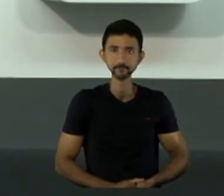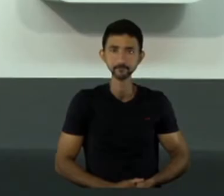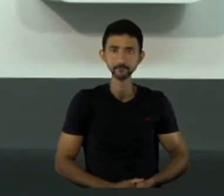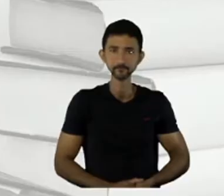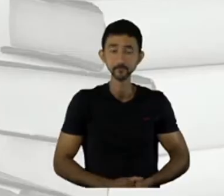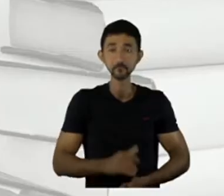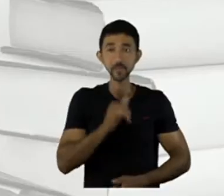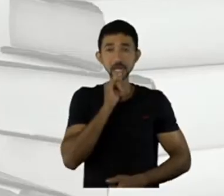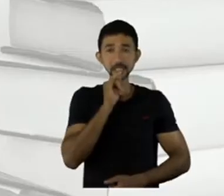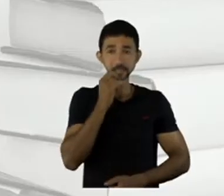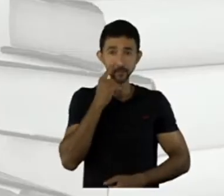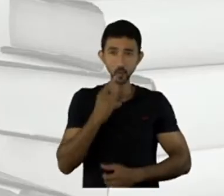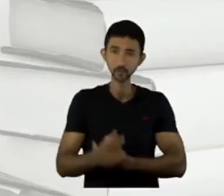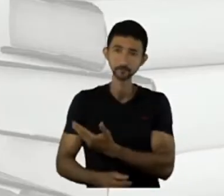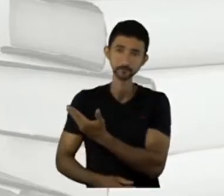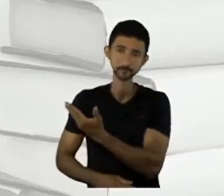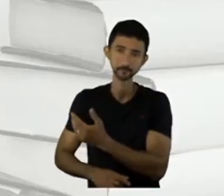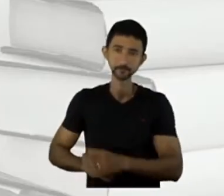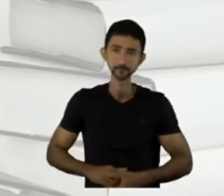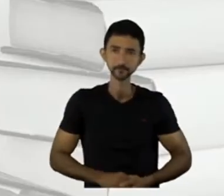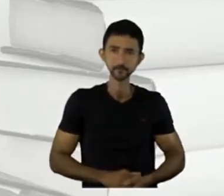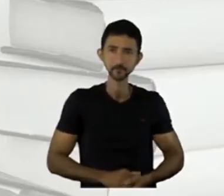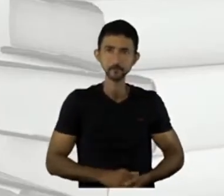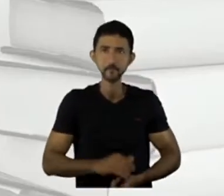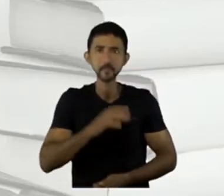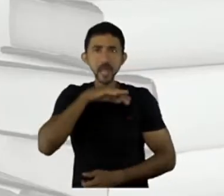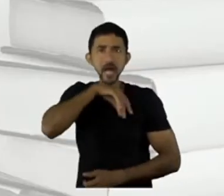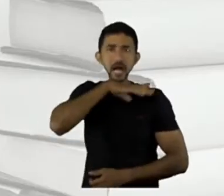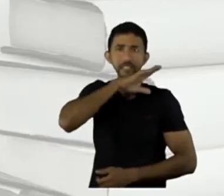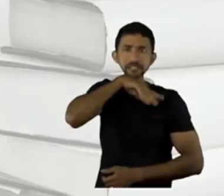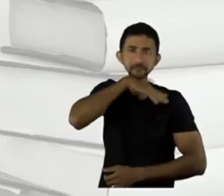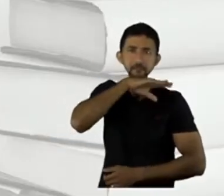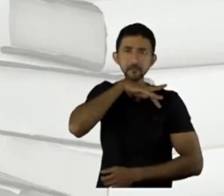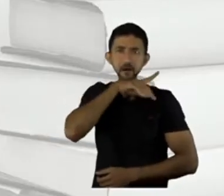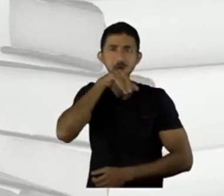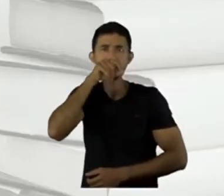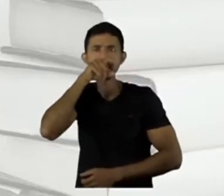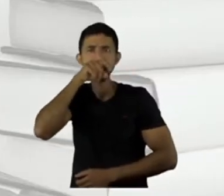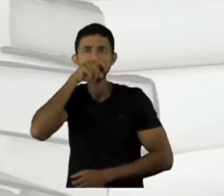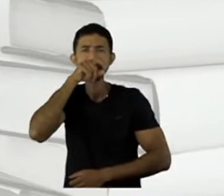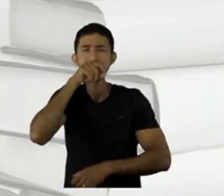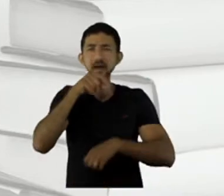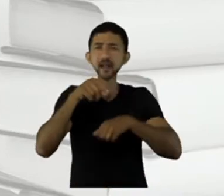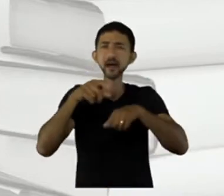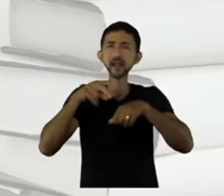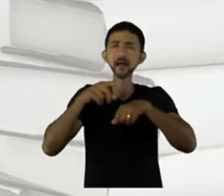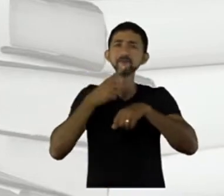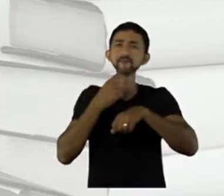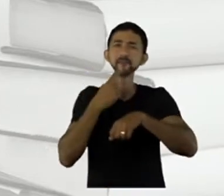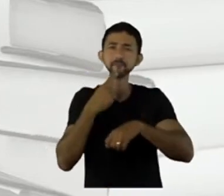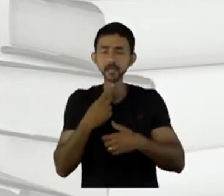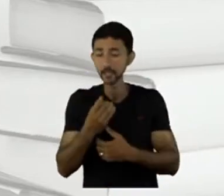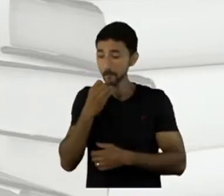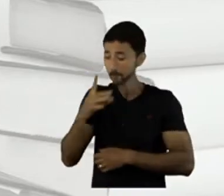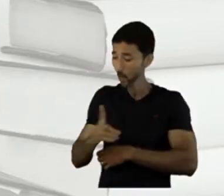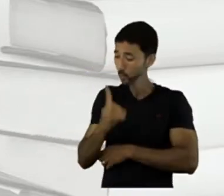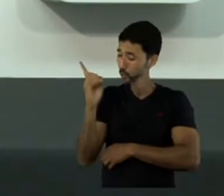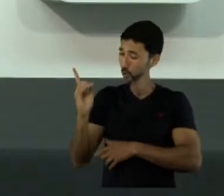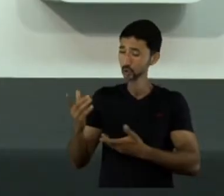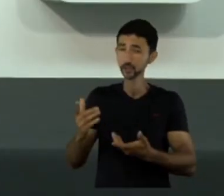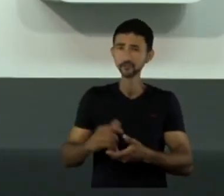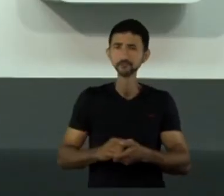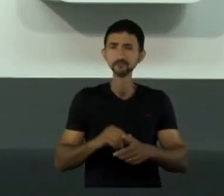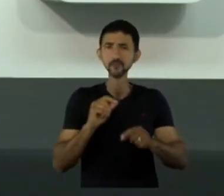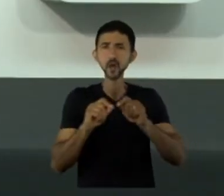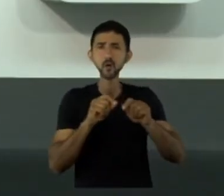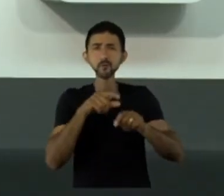este exemplo que eu trouxe aí para vocês. Quando o animal, né, quando a arara fala Curupira, bom dia.